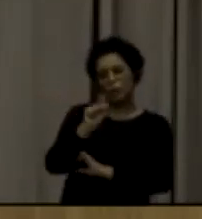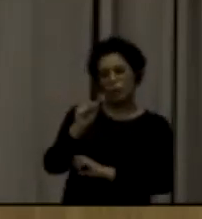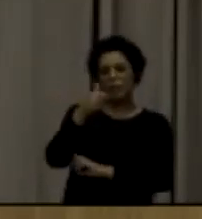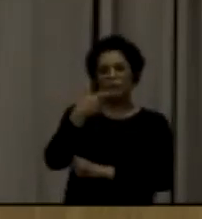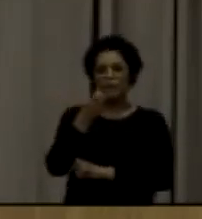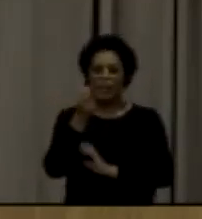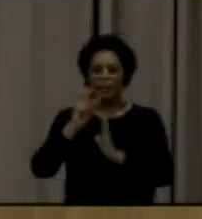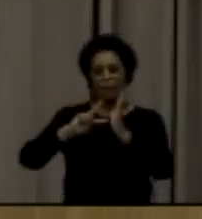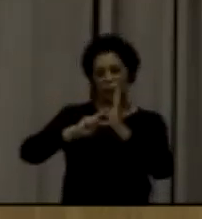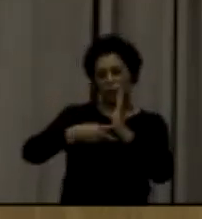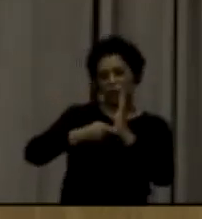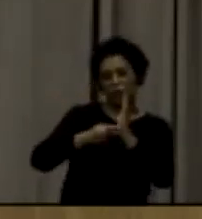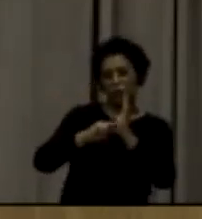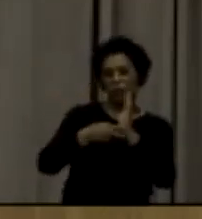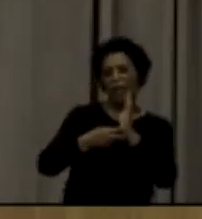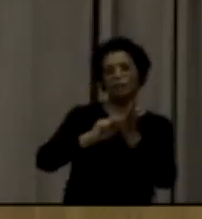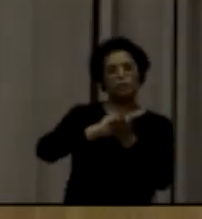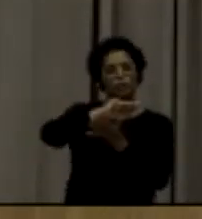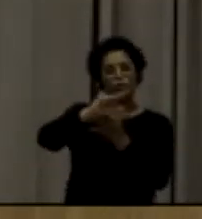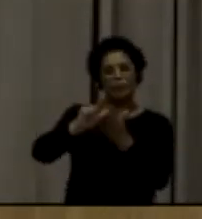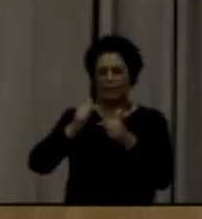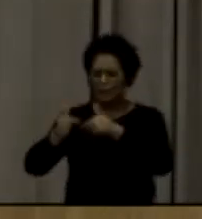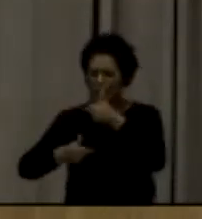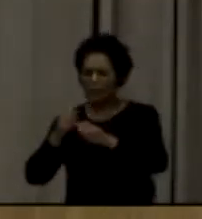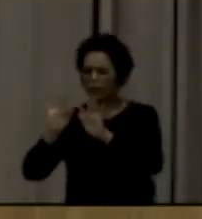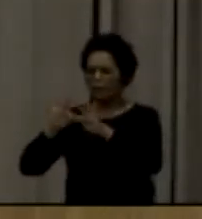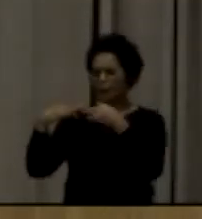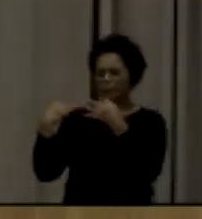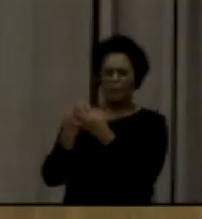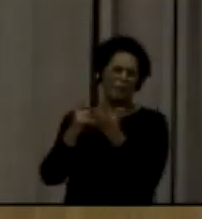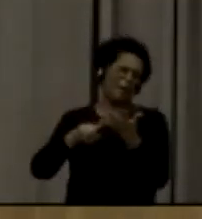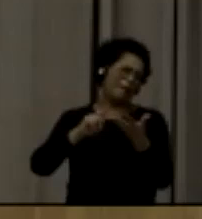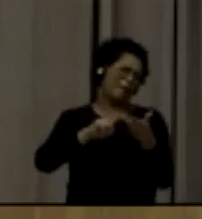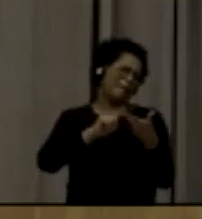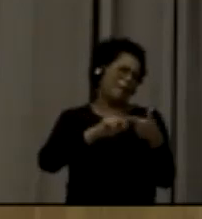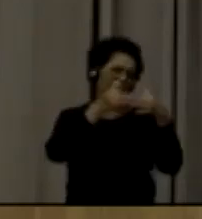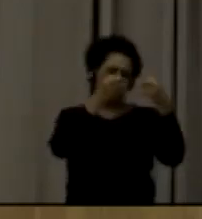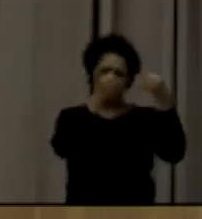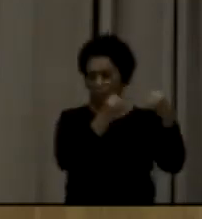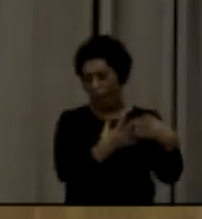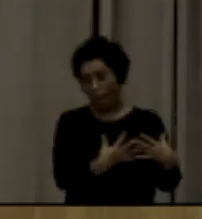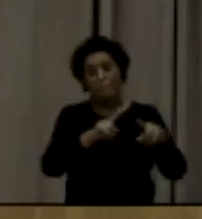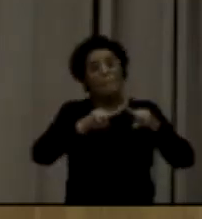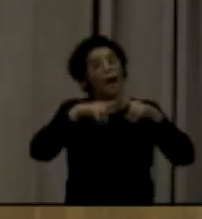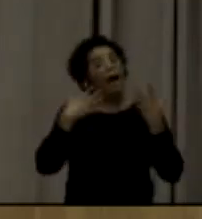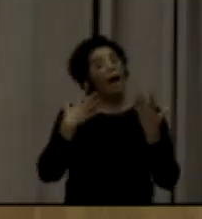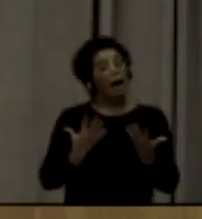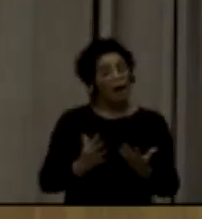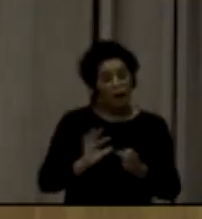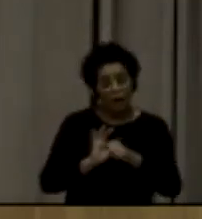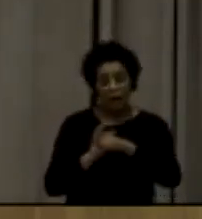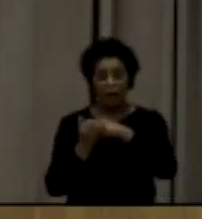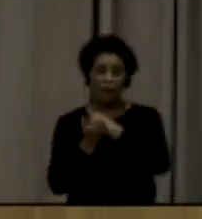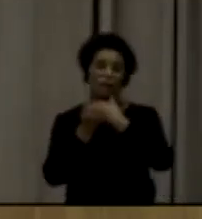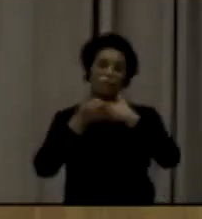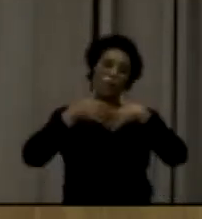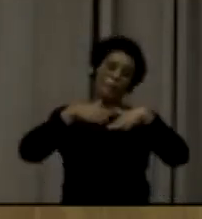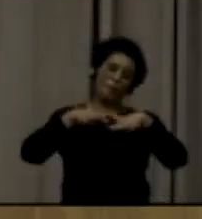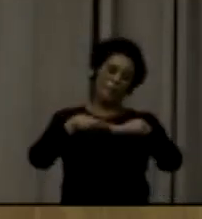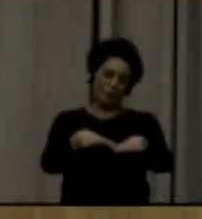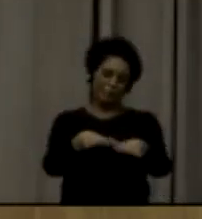sindicatos e 26 trabalhadores, as suas famílias, e etc, etc, etc. Mas com a pandemia, na pandemia, na